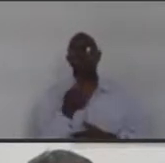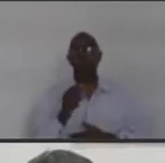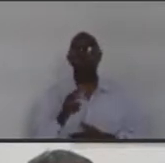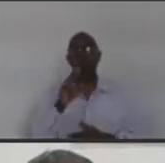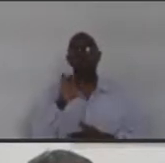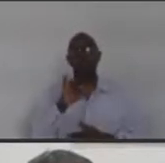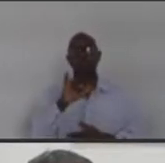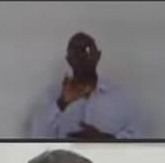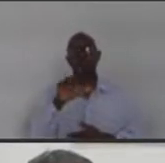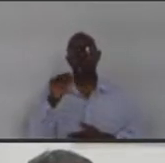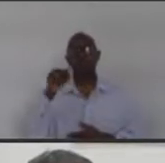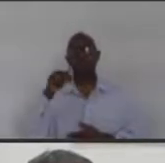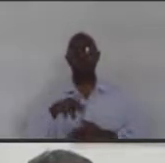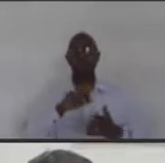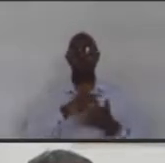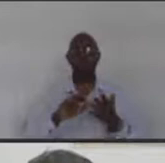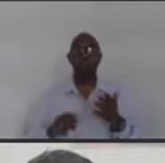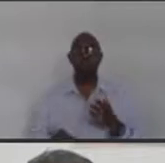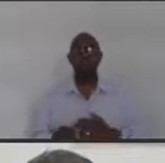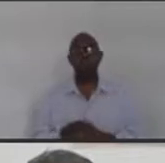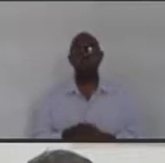diverso, indicação 4.044 e